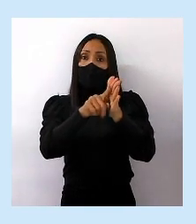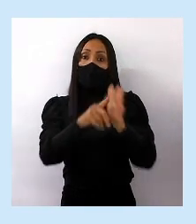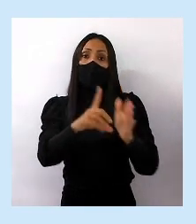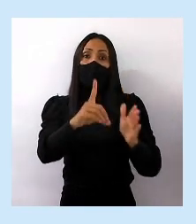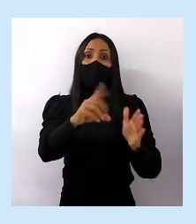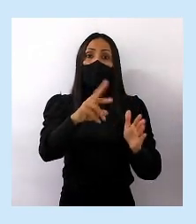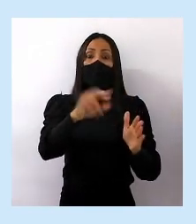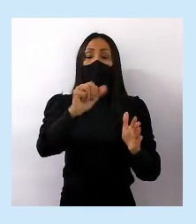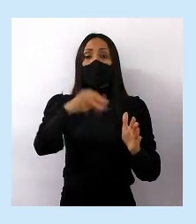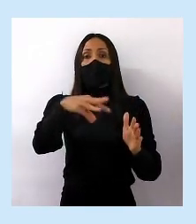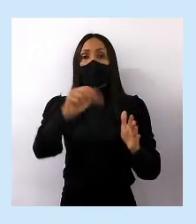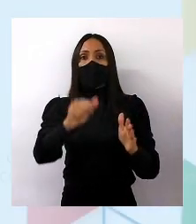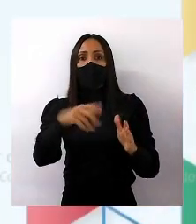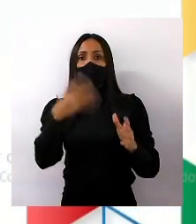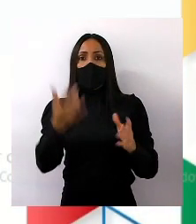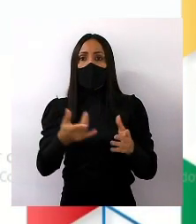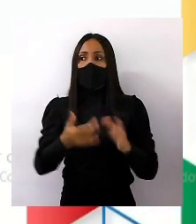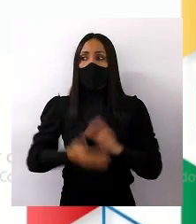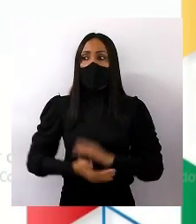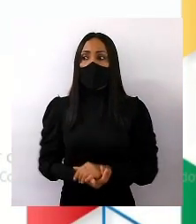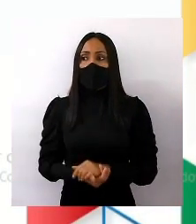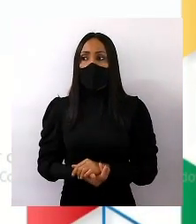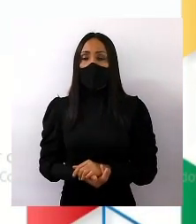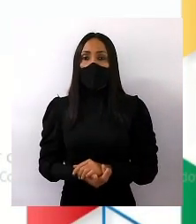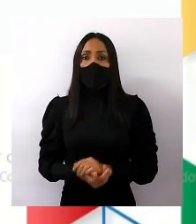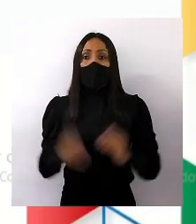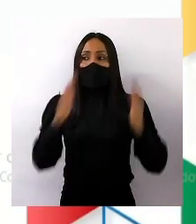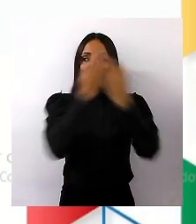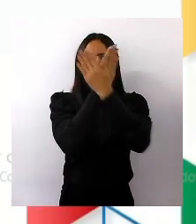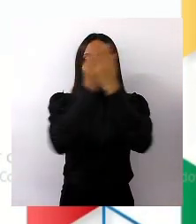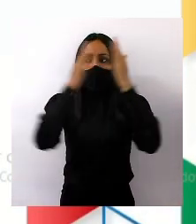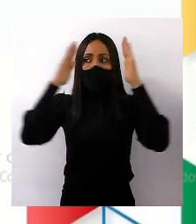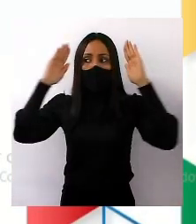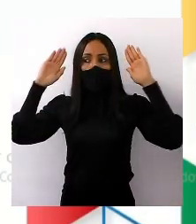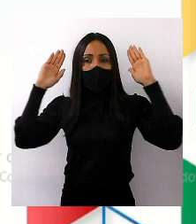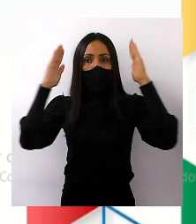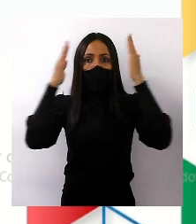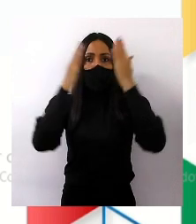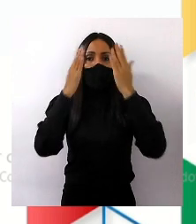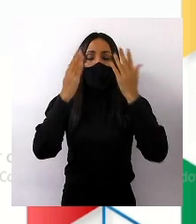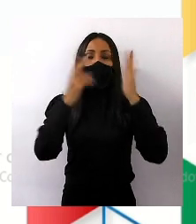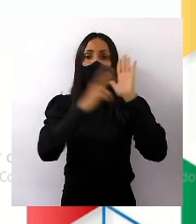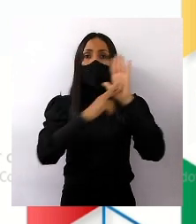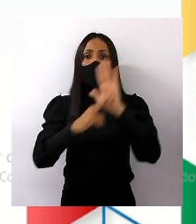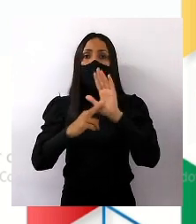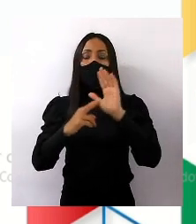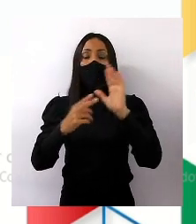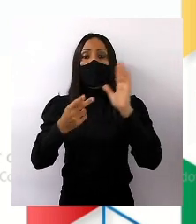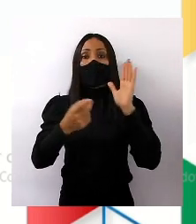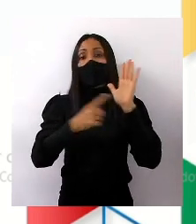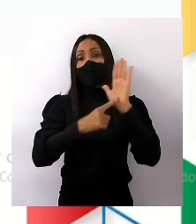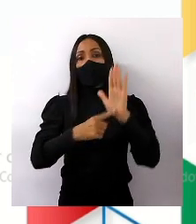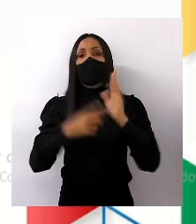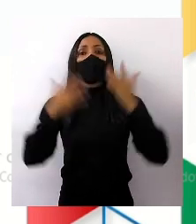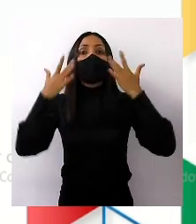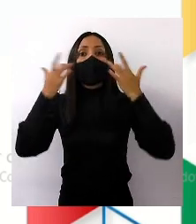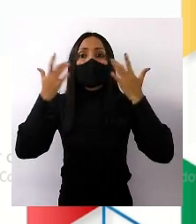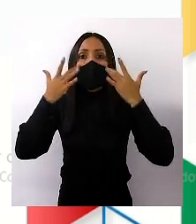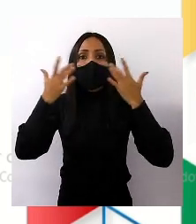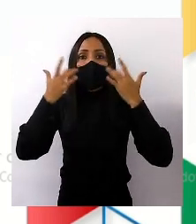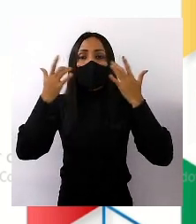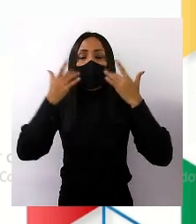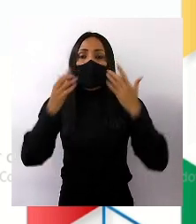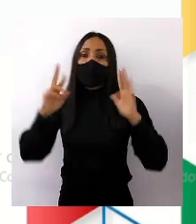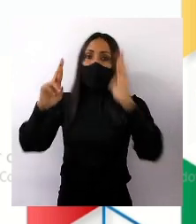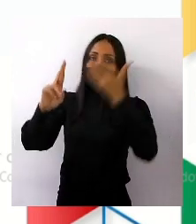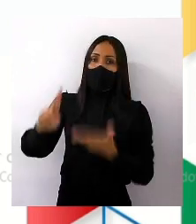Essas máscaras aí, elas representam o teatro, né, gente? a comédia e a tragédia, né? Essa máscara que tem